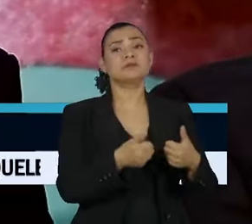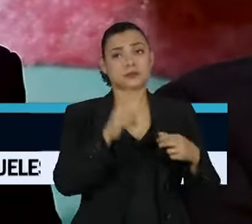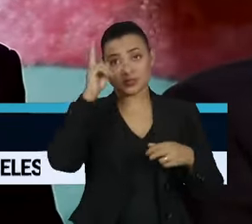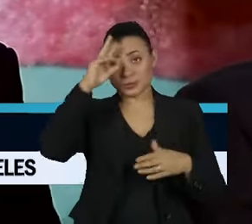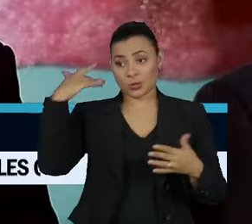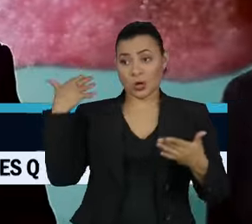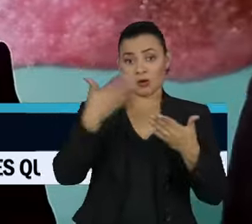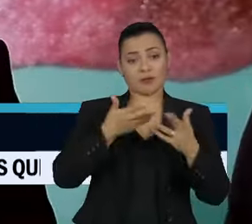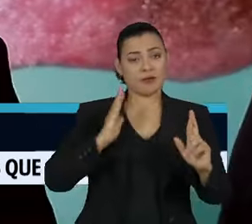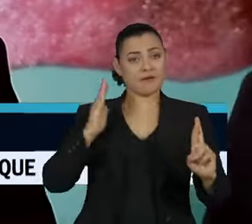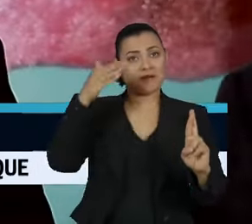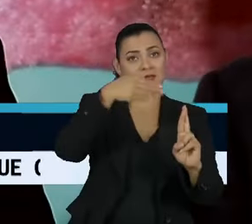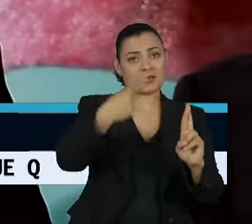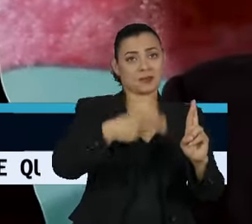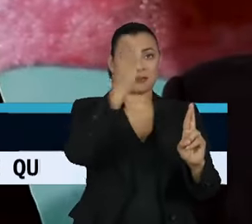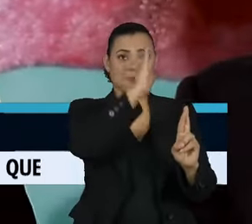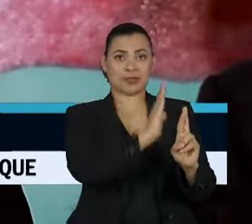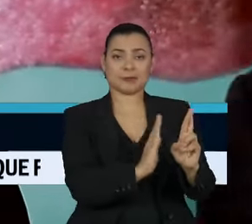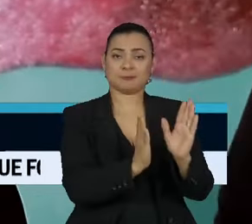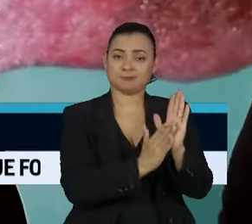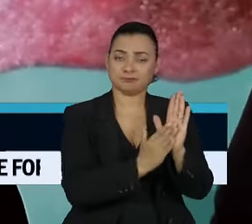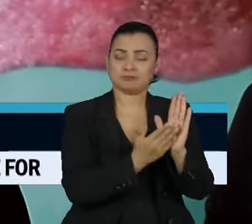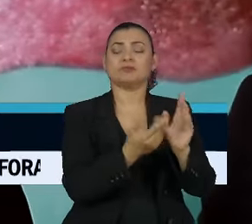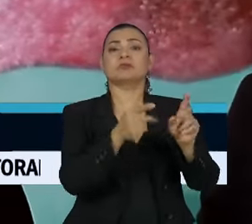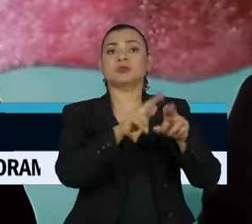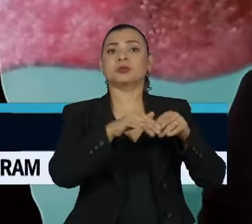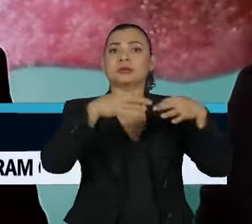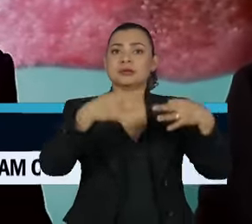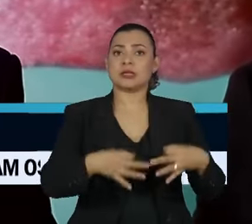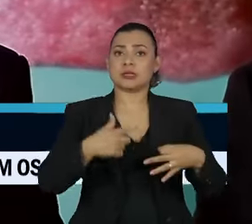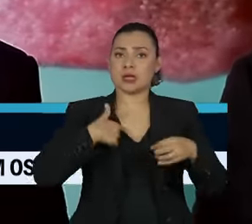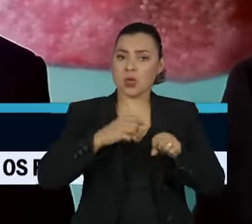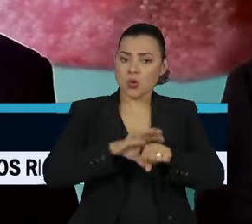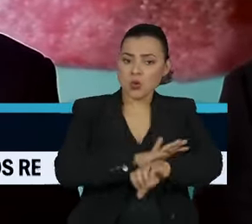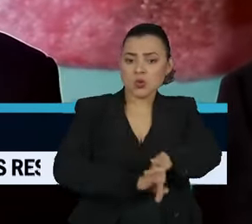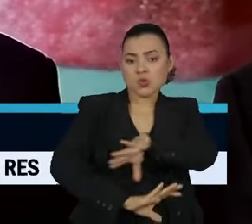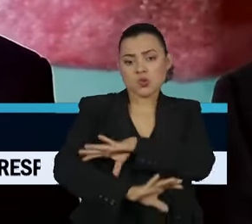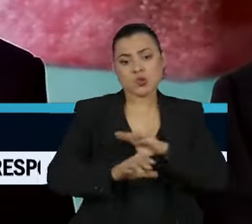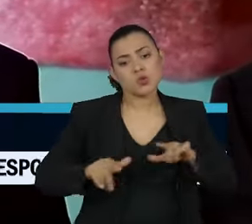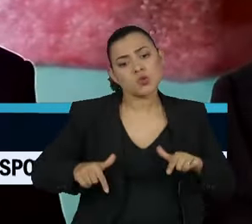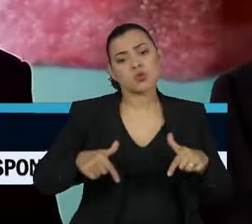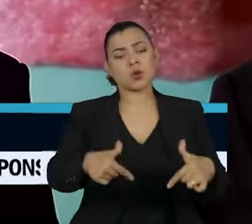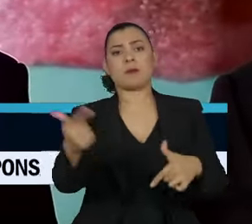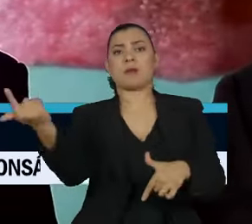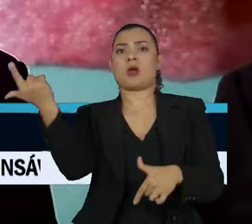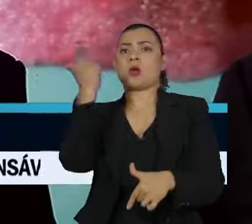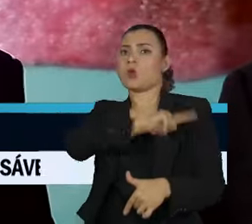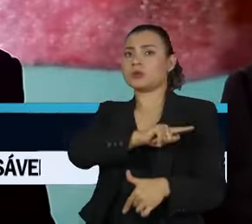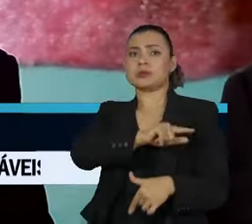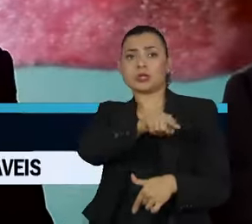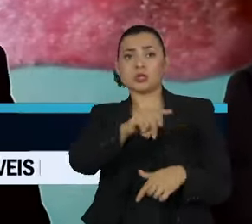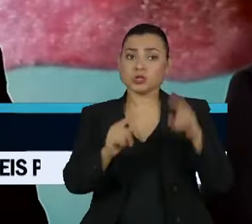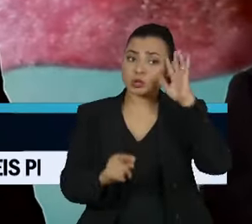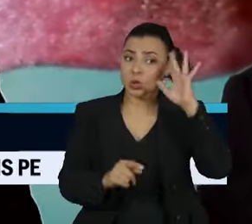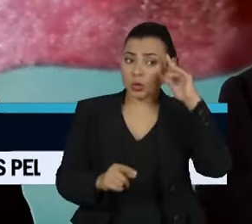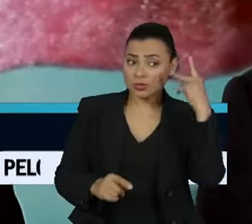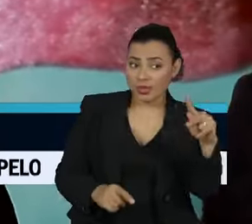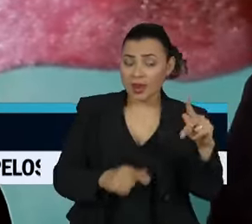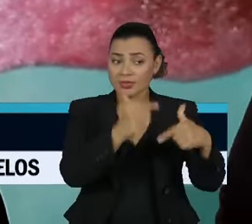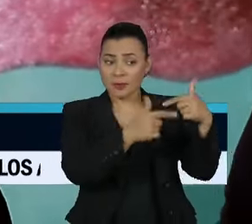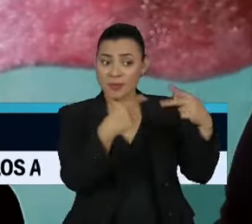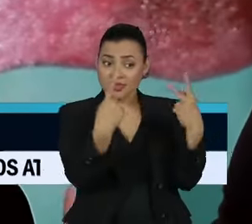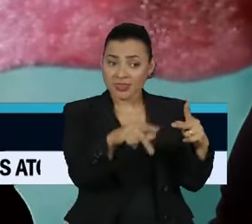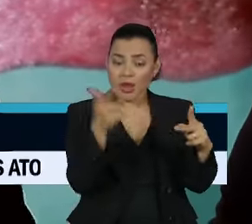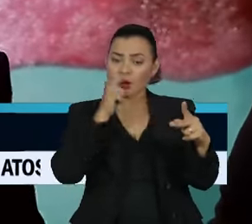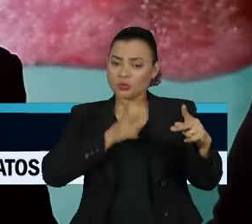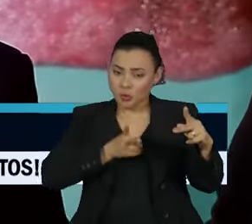histórico do esporte nacional, e que eu tenho certeza que terei que me desdobrar muito para poder fazer com que os seus sonhos, seu trabalho e suas